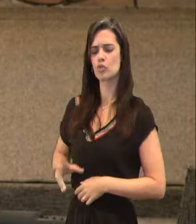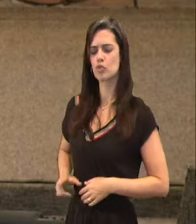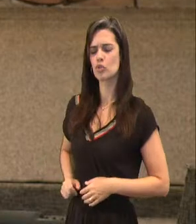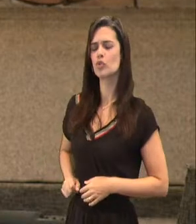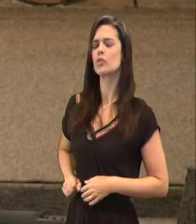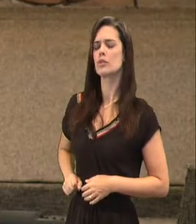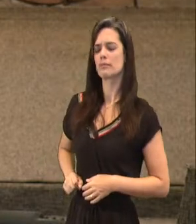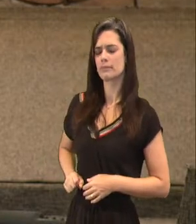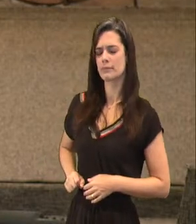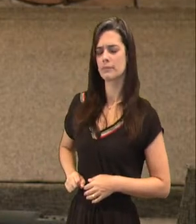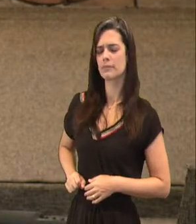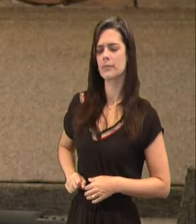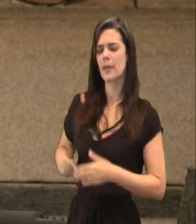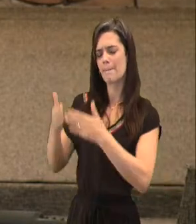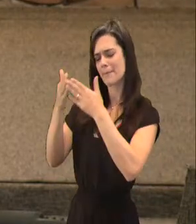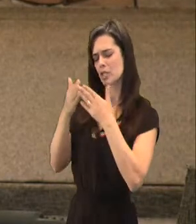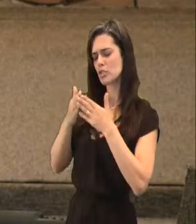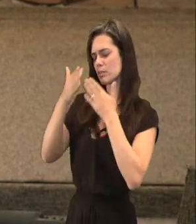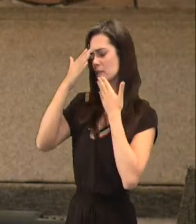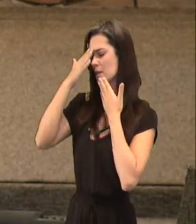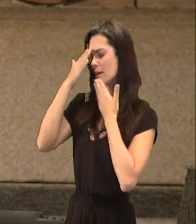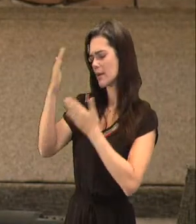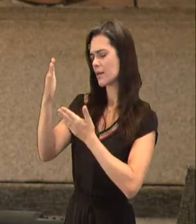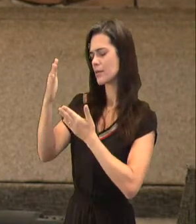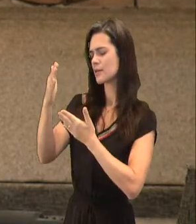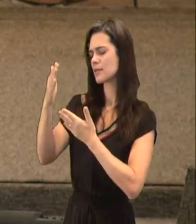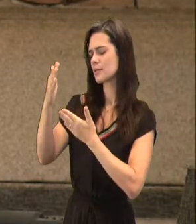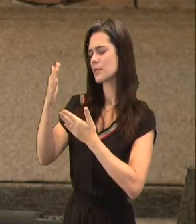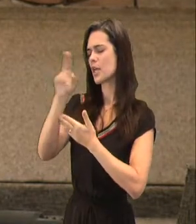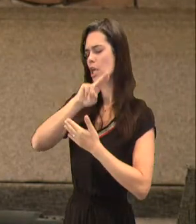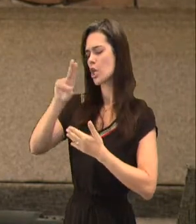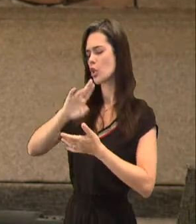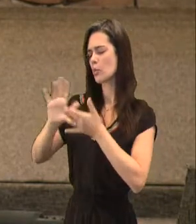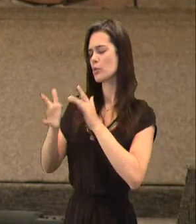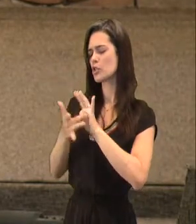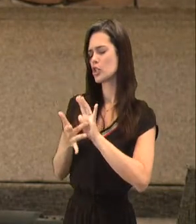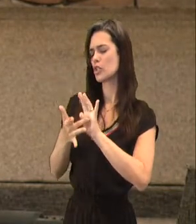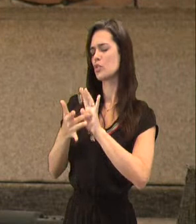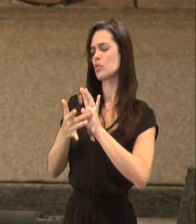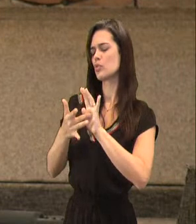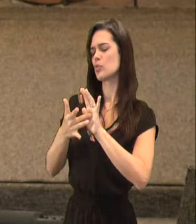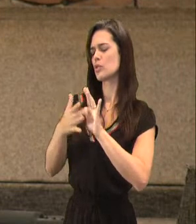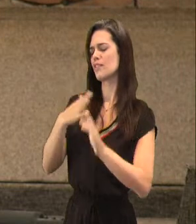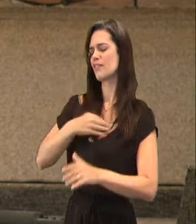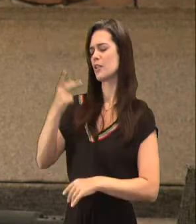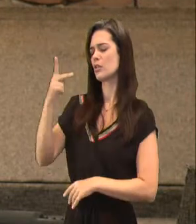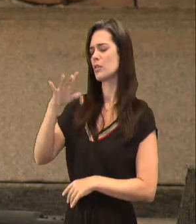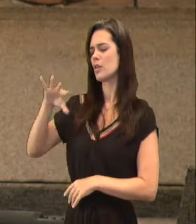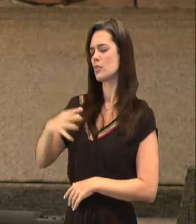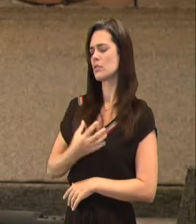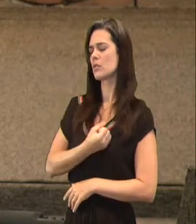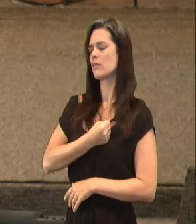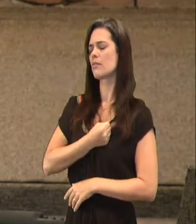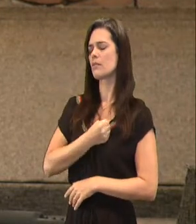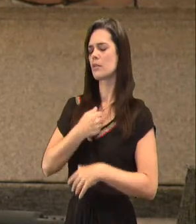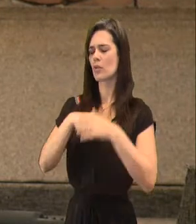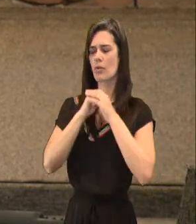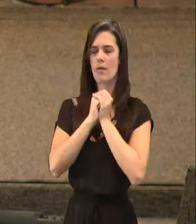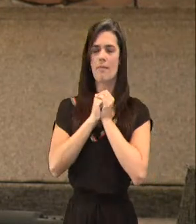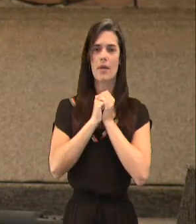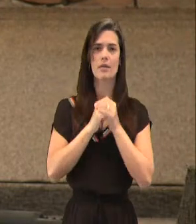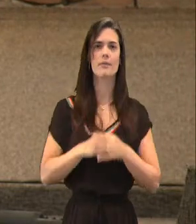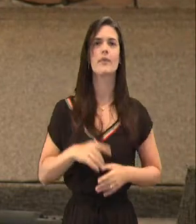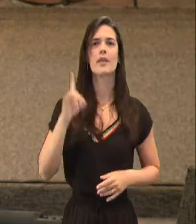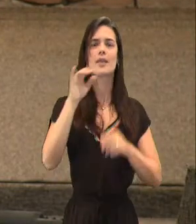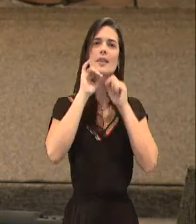assim que nós pedimos e agradecemos, orando no nome do Teu Filho, nosso Salvador, que é Jesus. Amém.